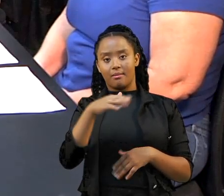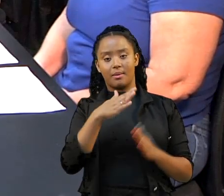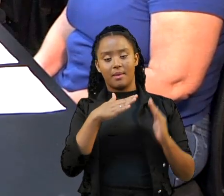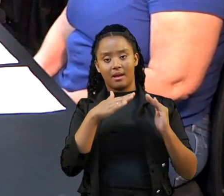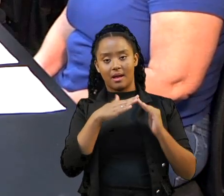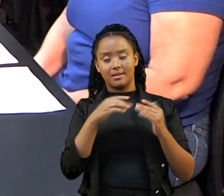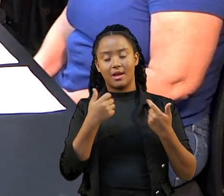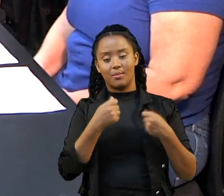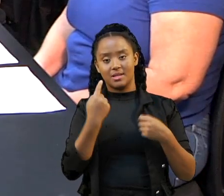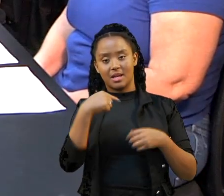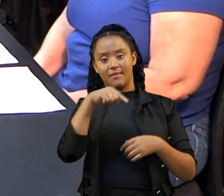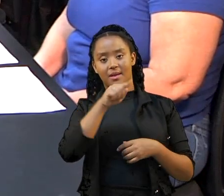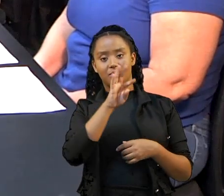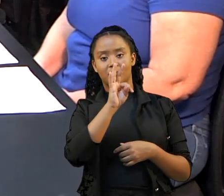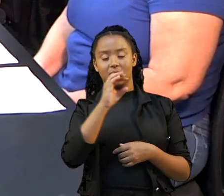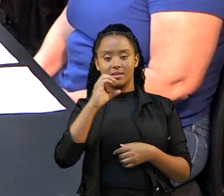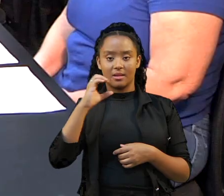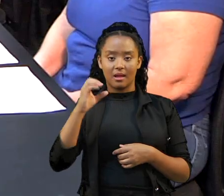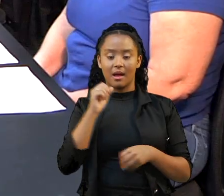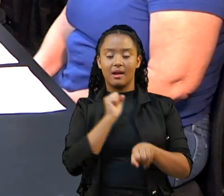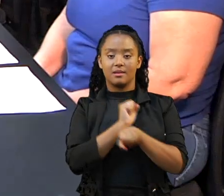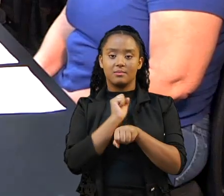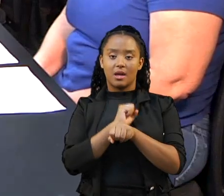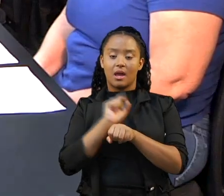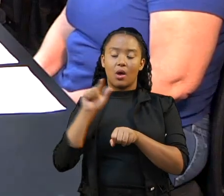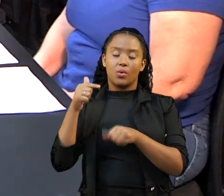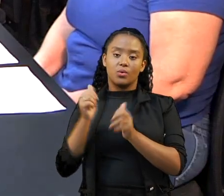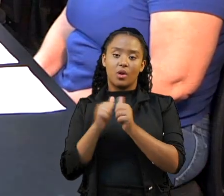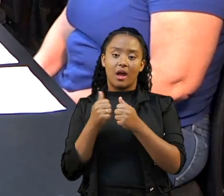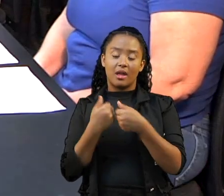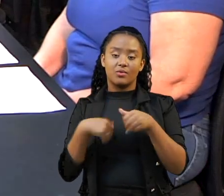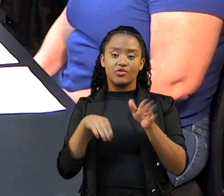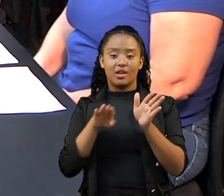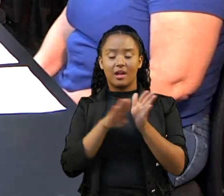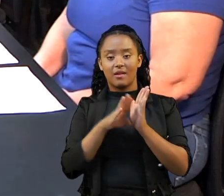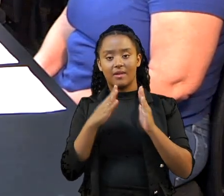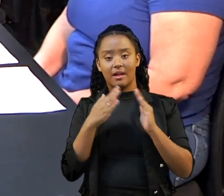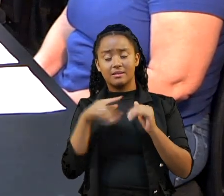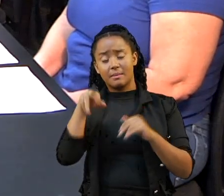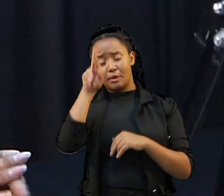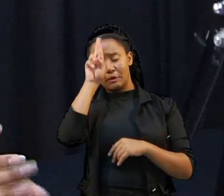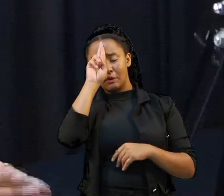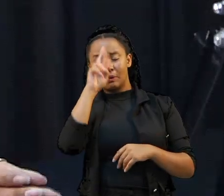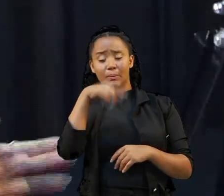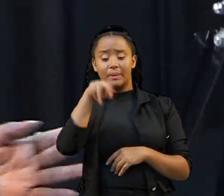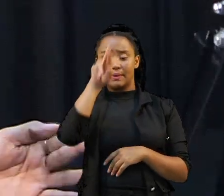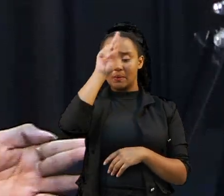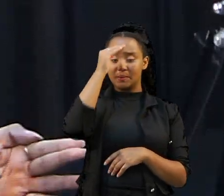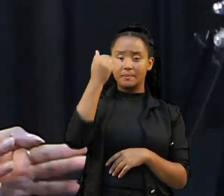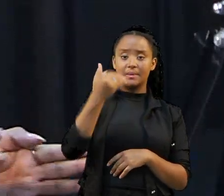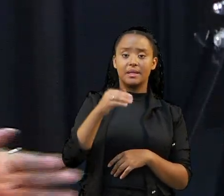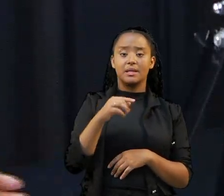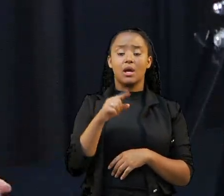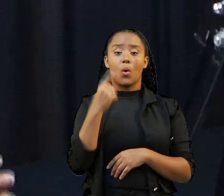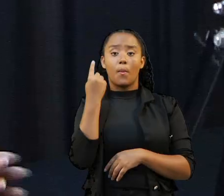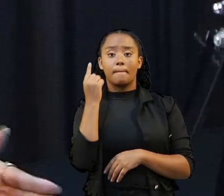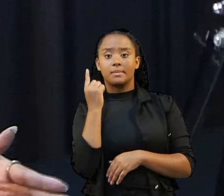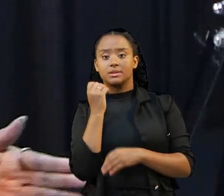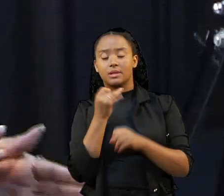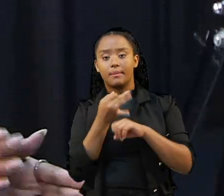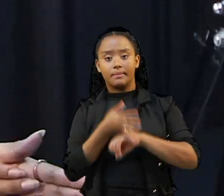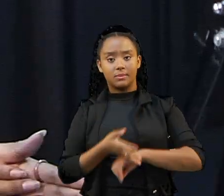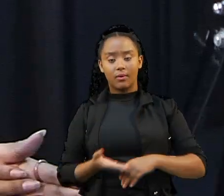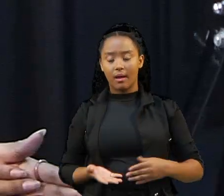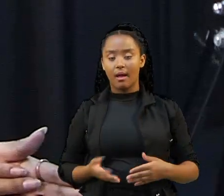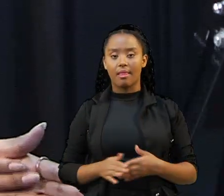Então, eu tinha que ir para o terminal central, esperar outro ônibus. Eu chegava em casa meia-noite, meia-noite e meia, 1h. Então, tipo assim, em que momento da minha vida eu tinha tempo